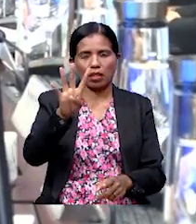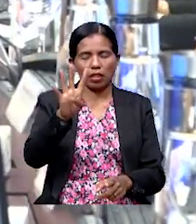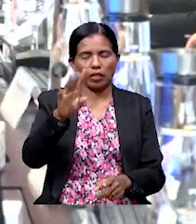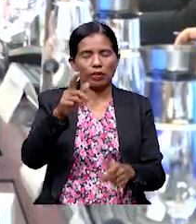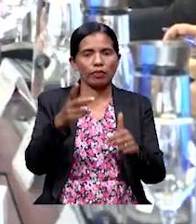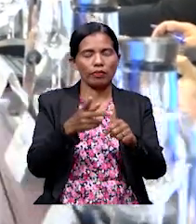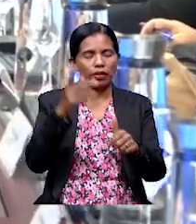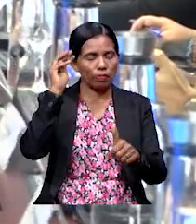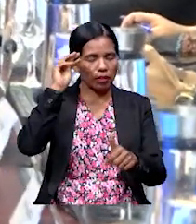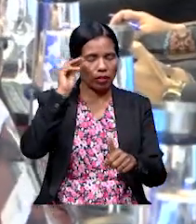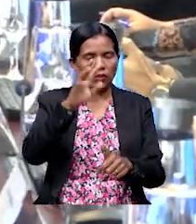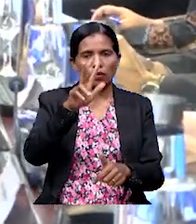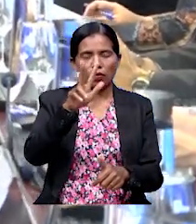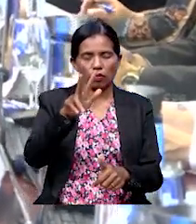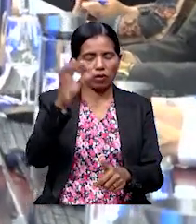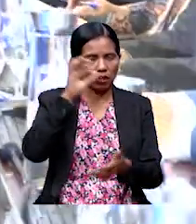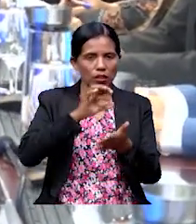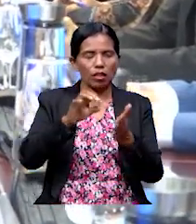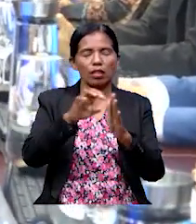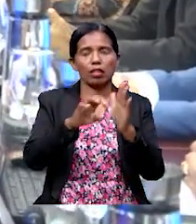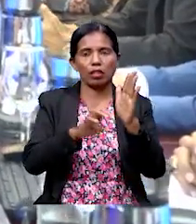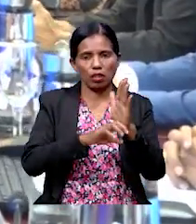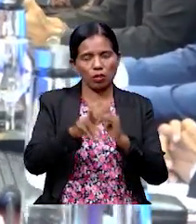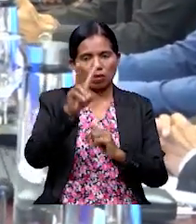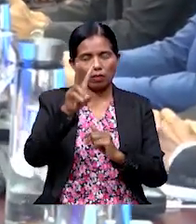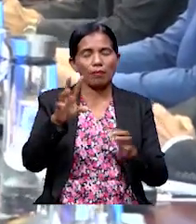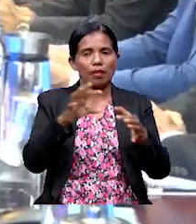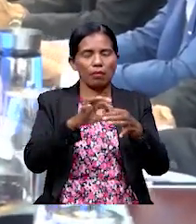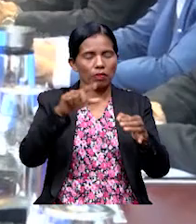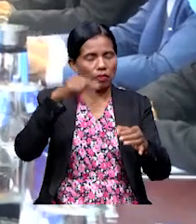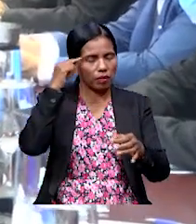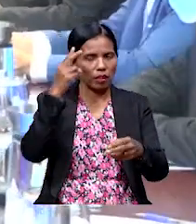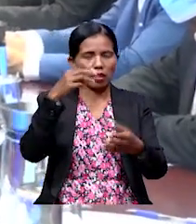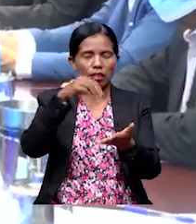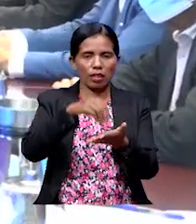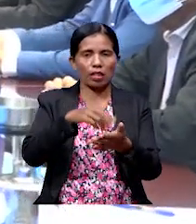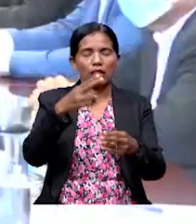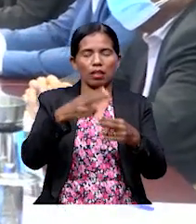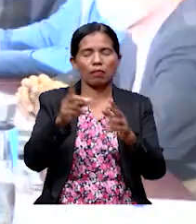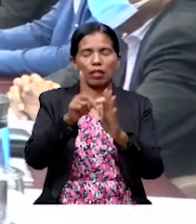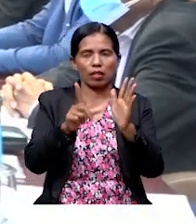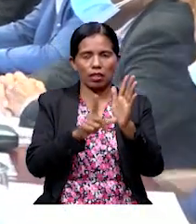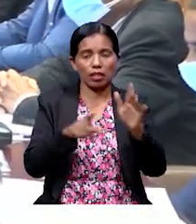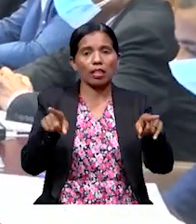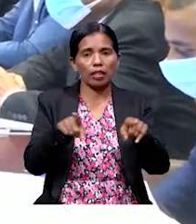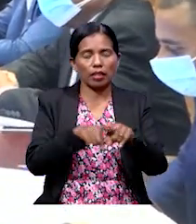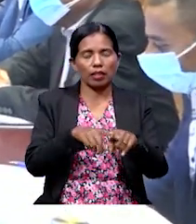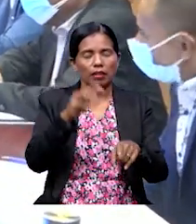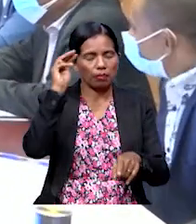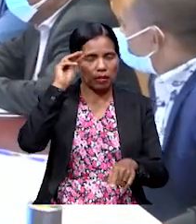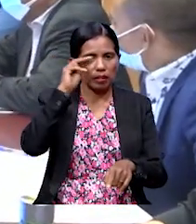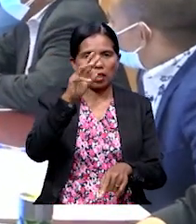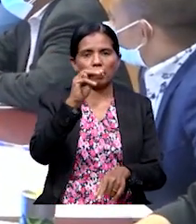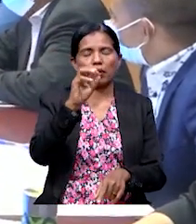vice-ministro Tolo, no secretário de Estado Rua. Membro do governo Siranebe Naran também lista exoneração Macanesan, ministro